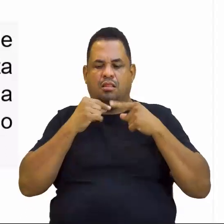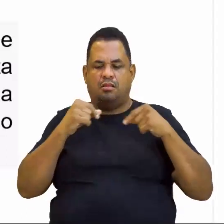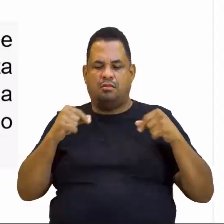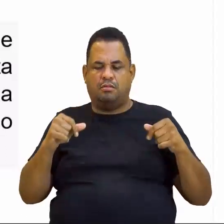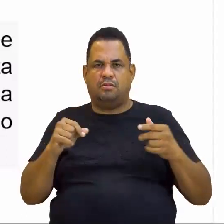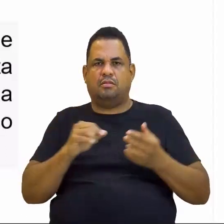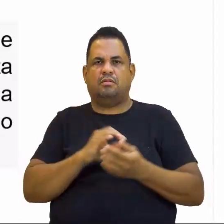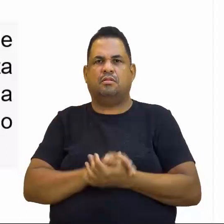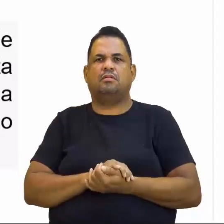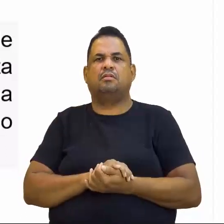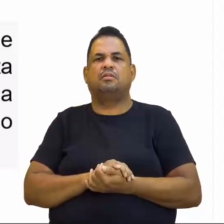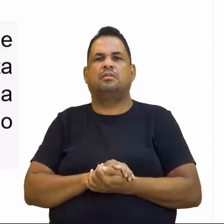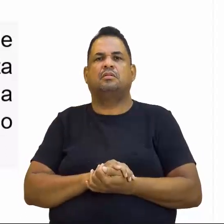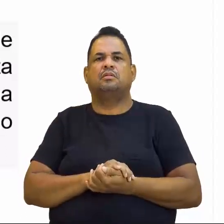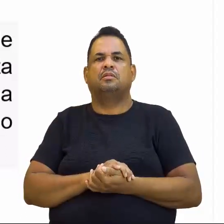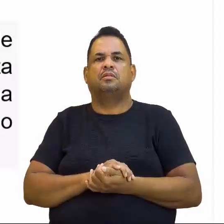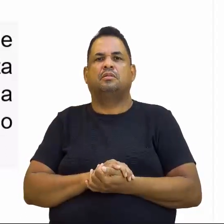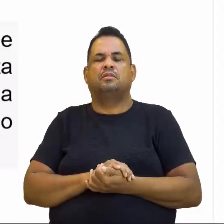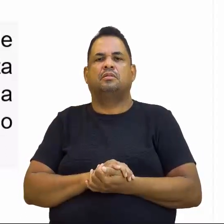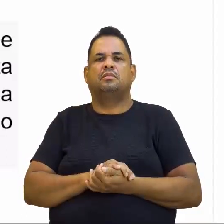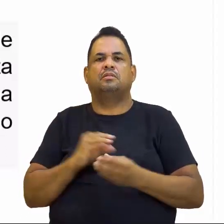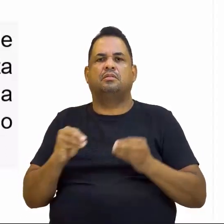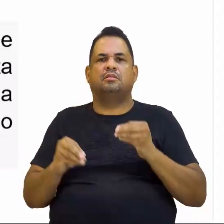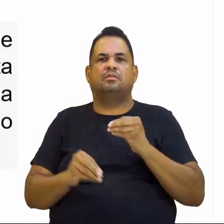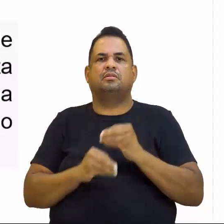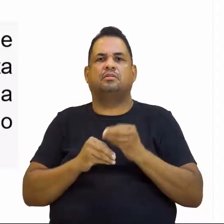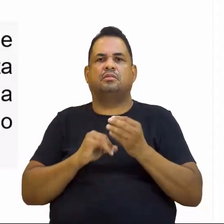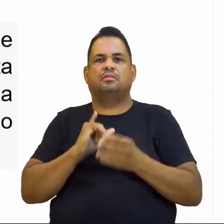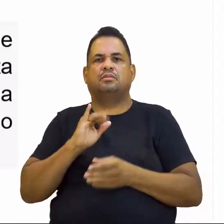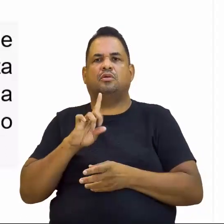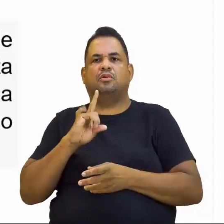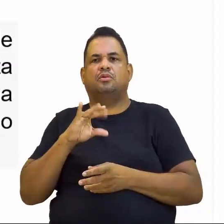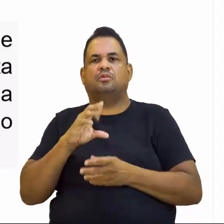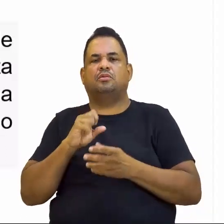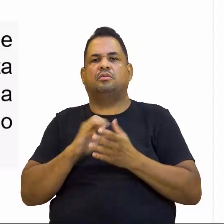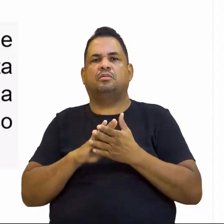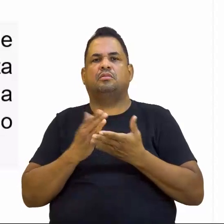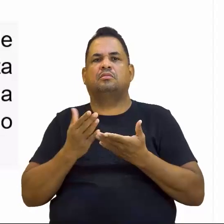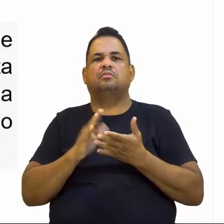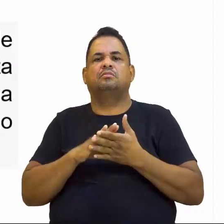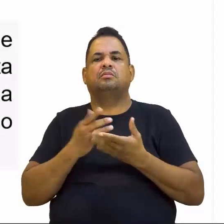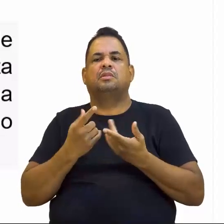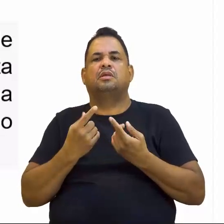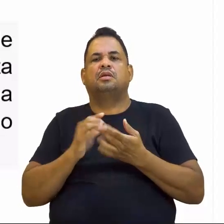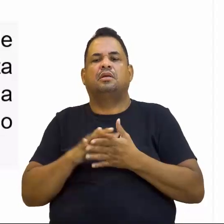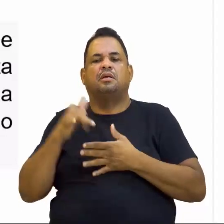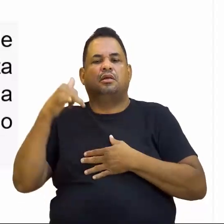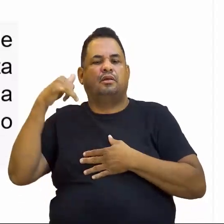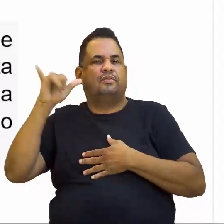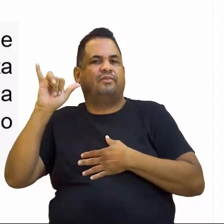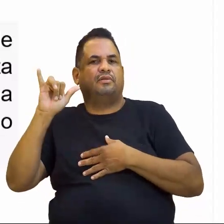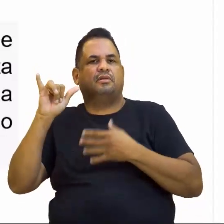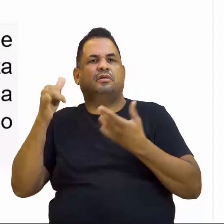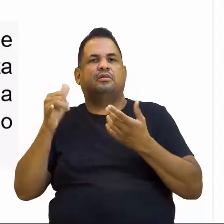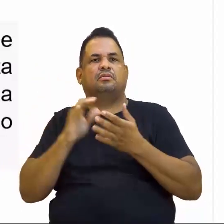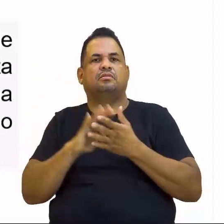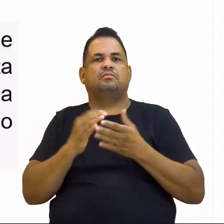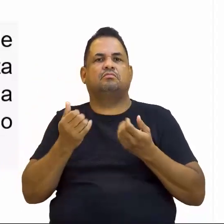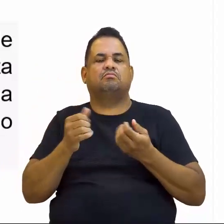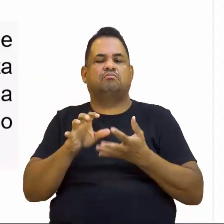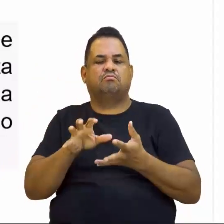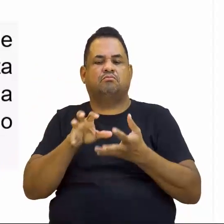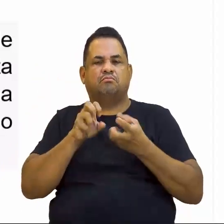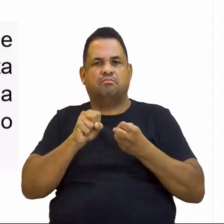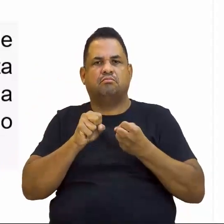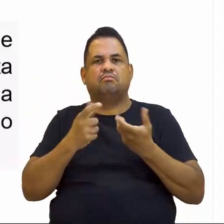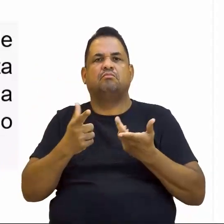sal refinado, adicionado sais de iodo para compensar e a gente poder absorver